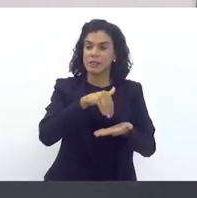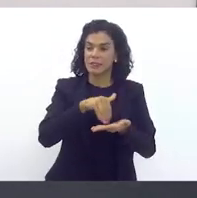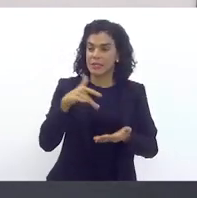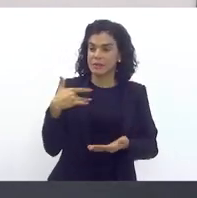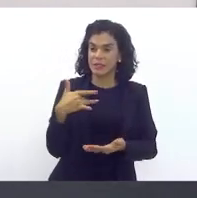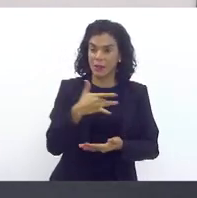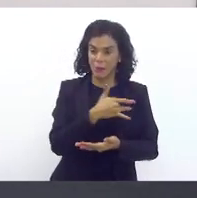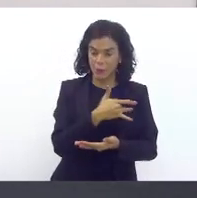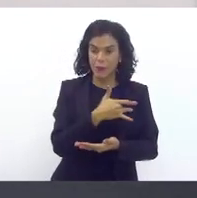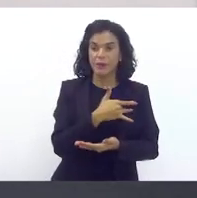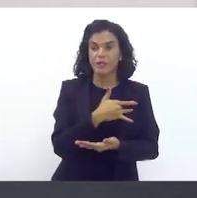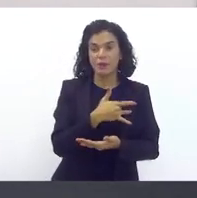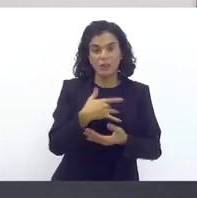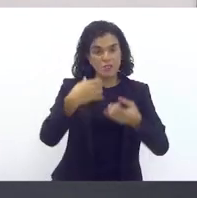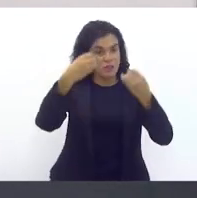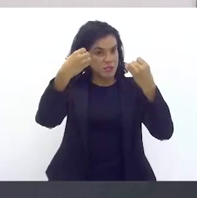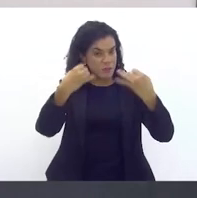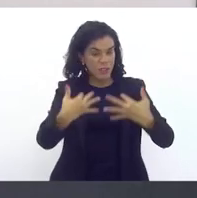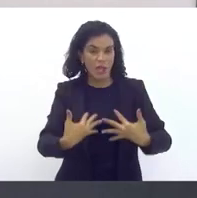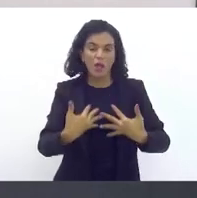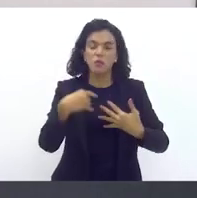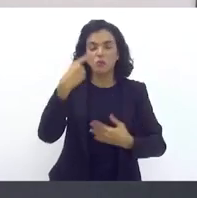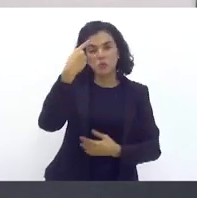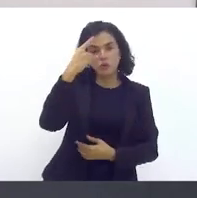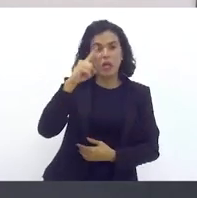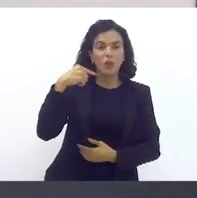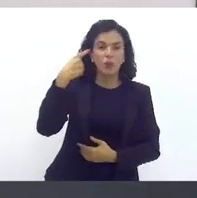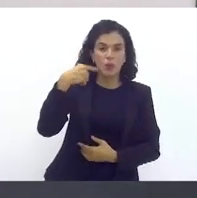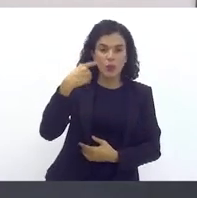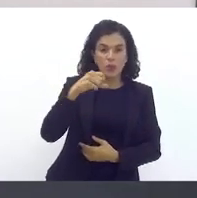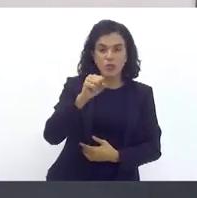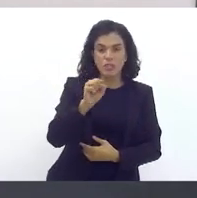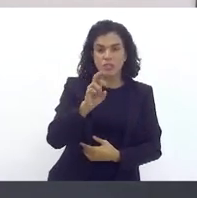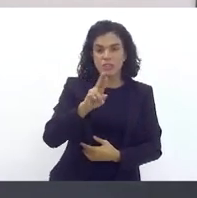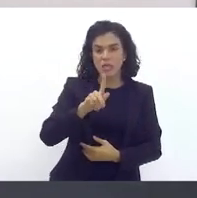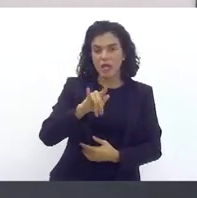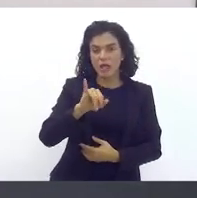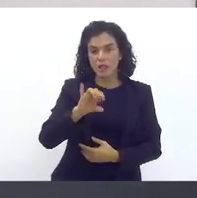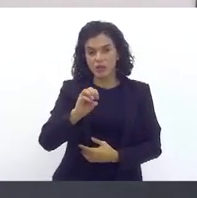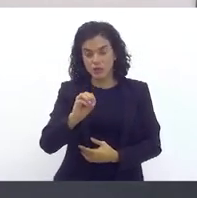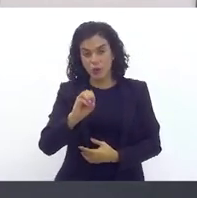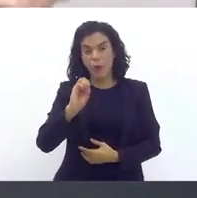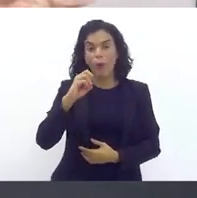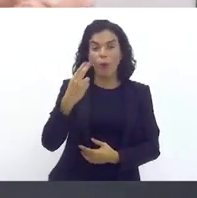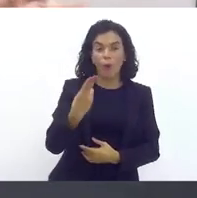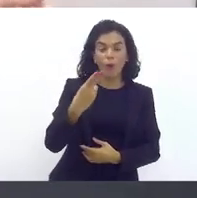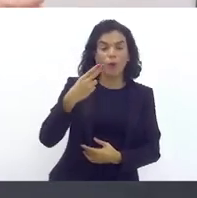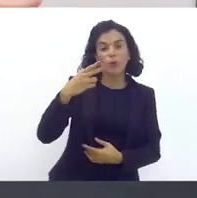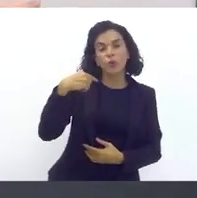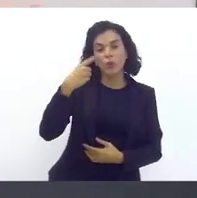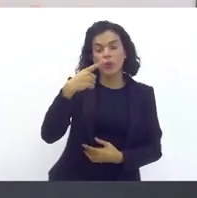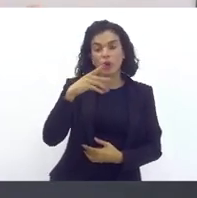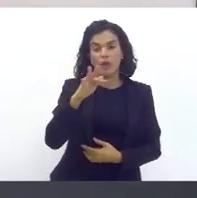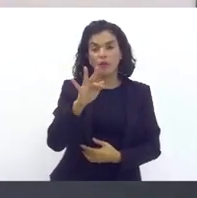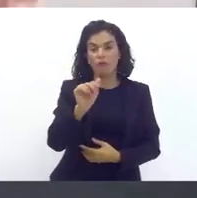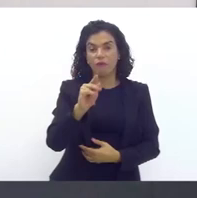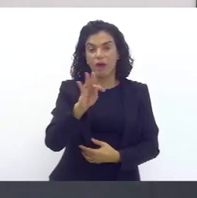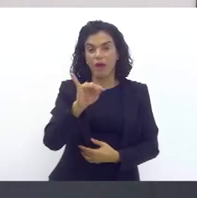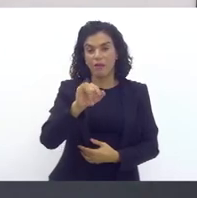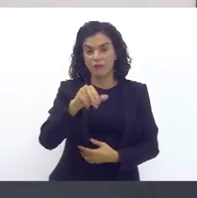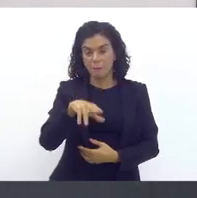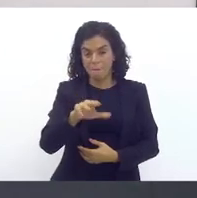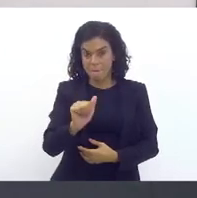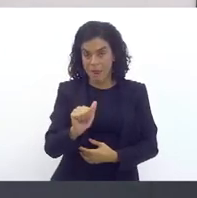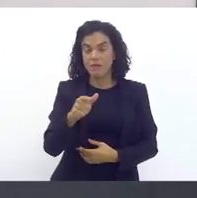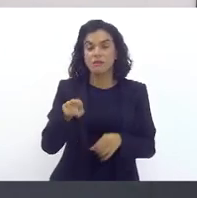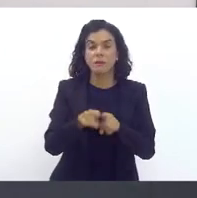aí os seus esclarecimentos, não sei se é doutor Sérgio ou doutora Fátima, os dois que vão falar. Em seguida, eu vou passar para o deputado Luiz Paulo.